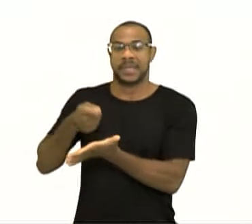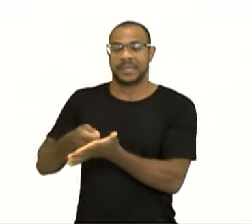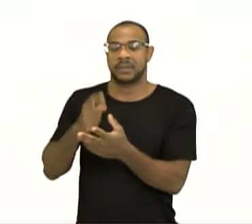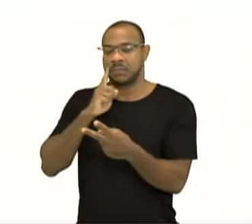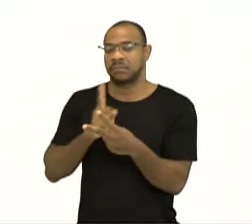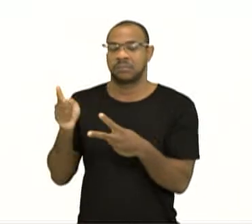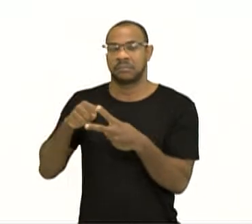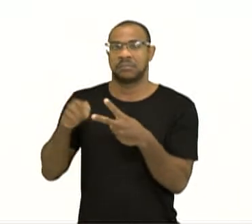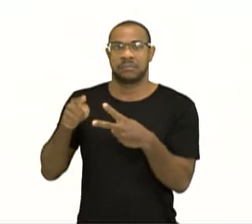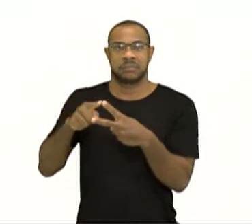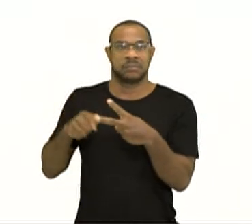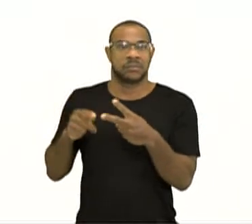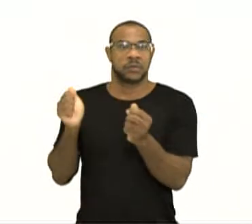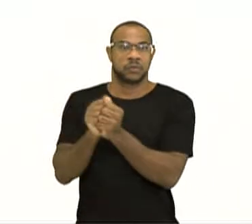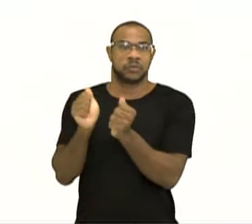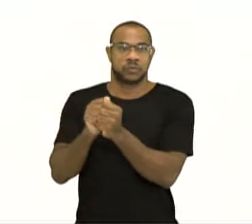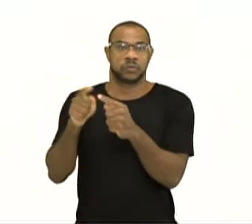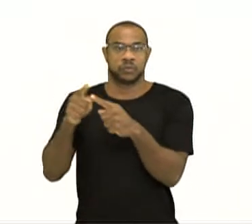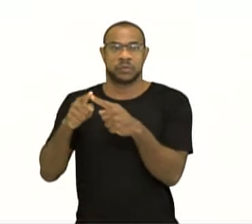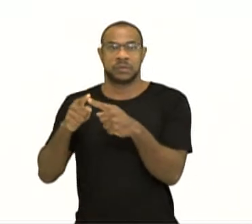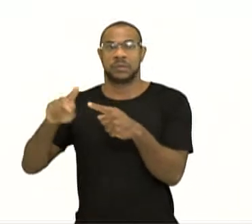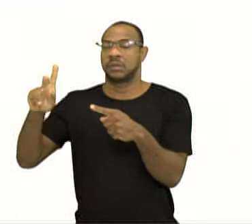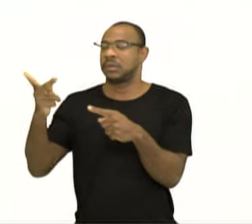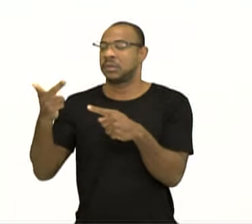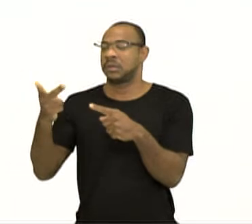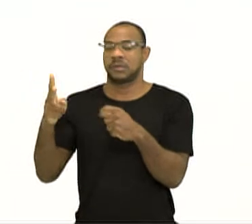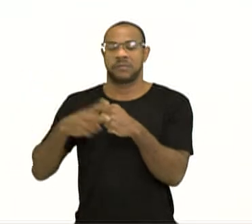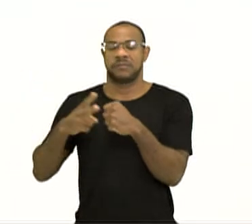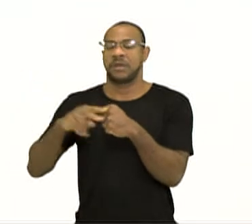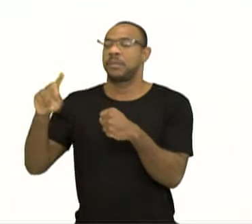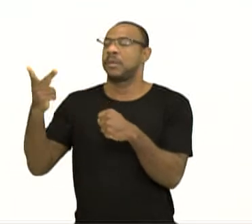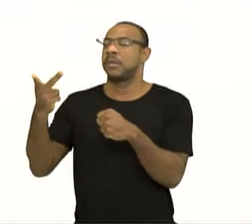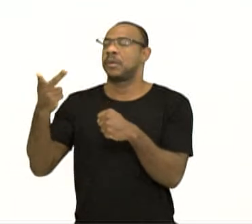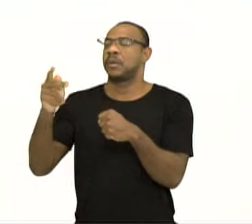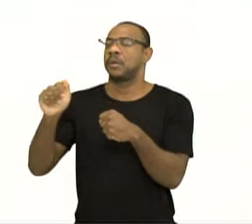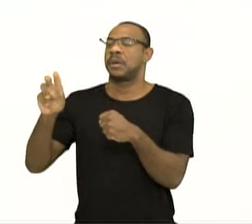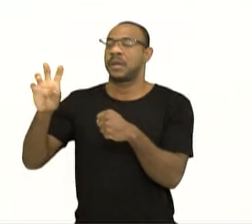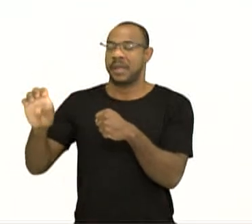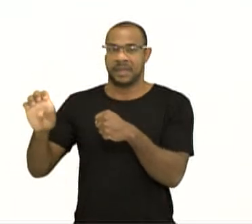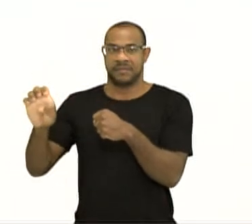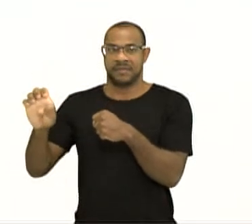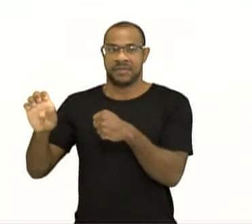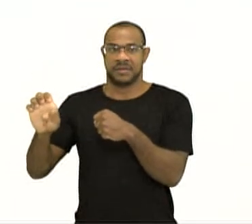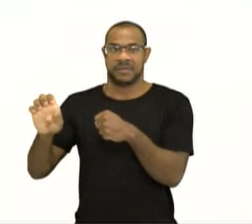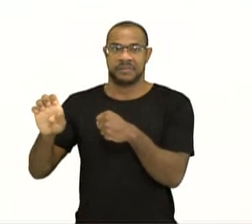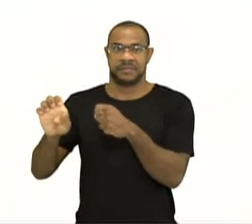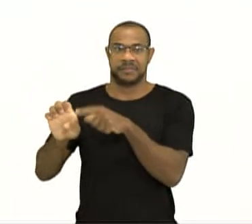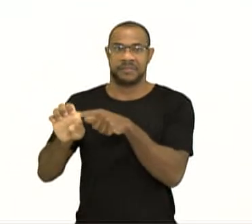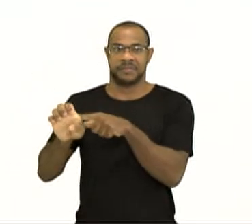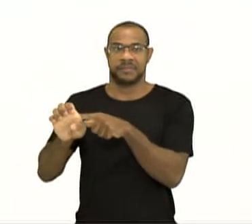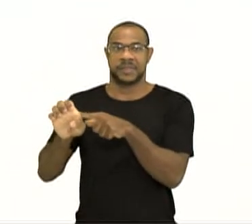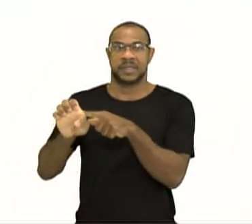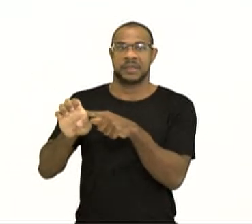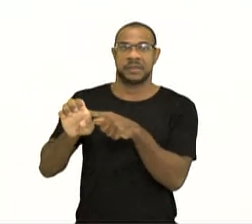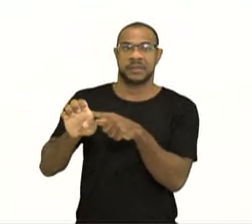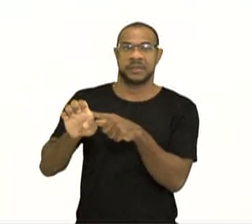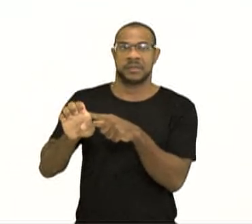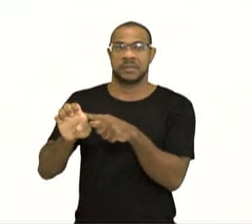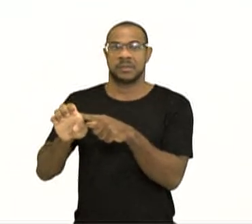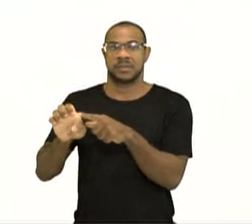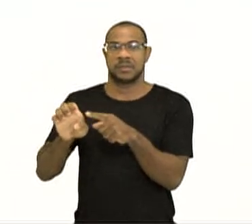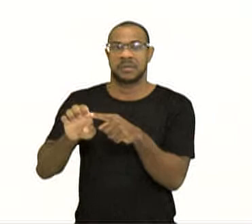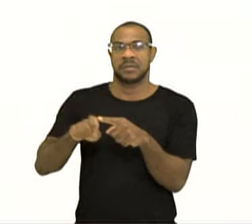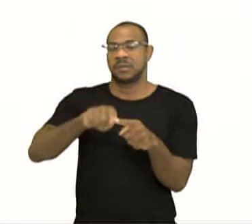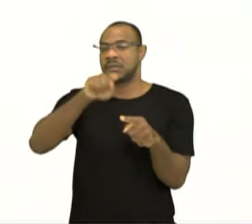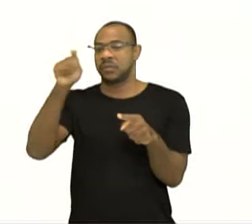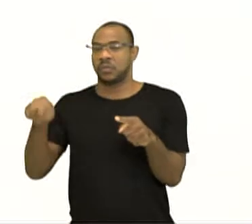have e o verbo seguinte, de fato, para a gente poder montar essa estrutura, você terá um outro verbo no